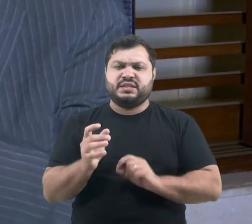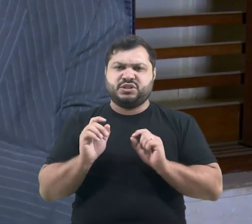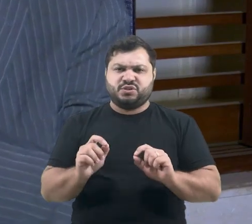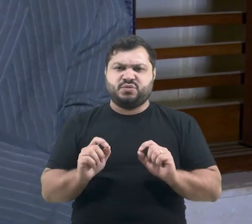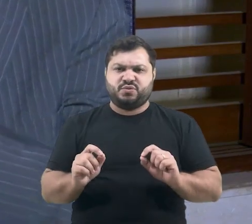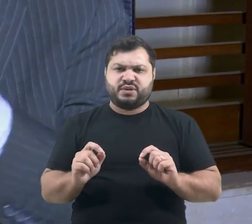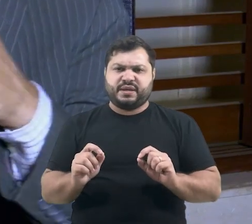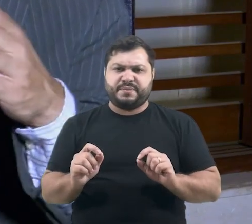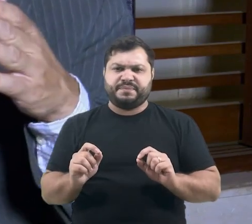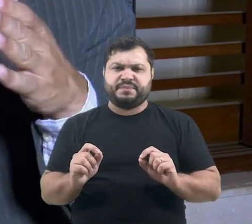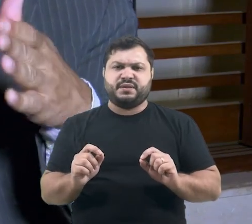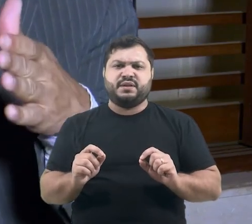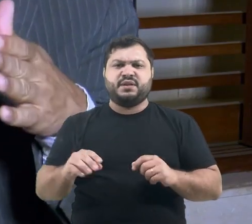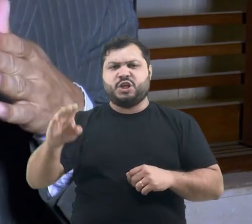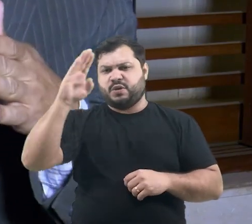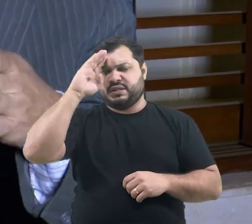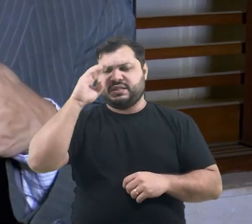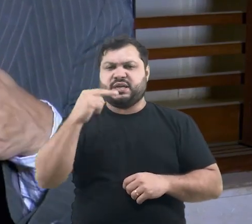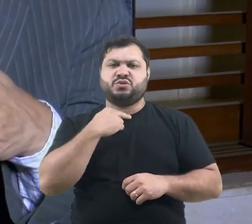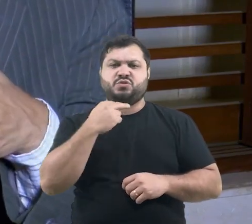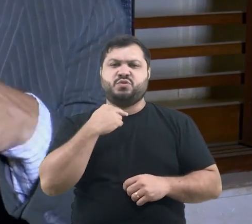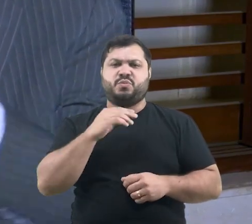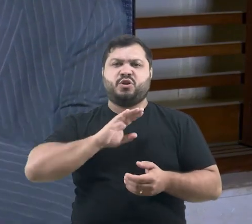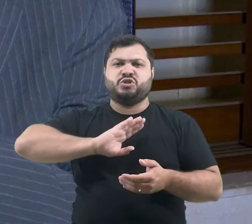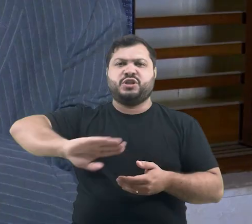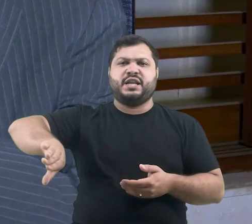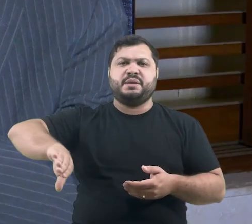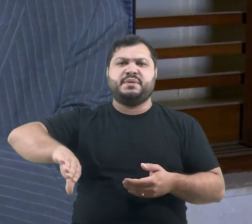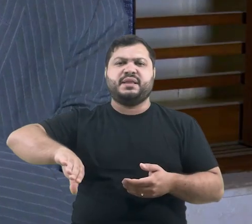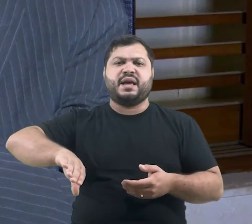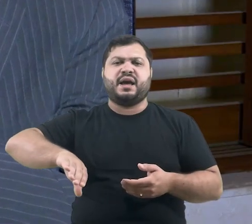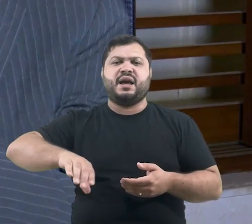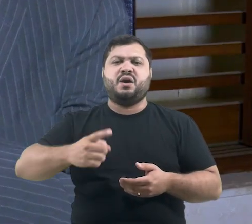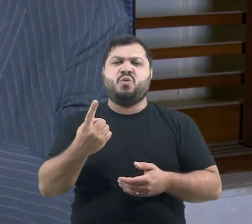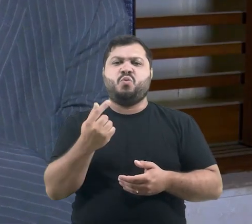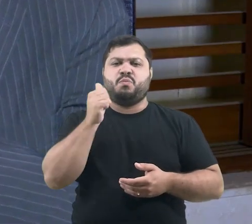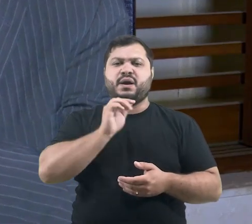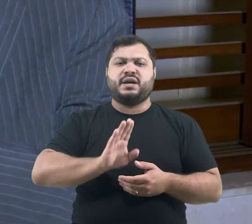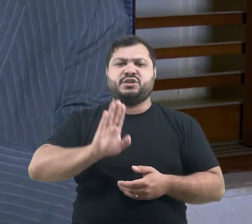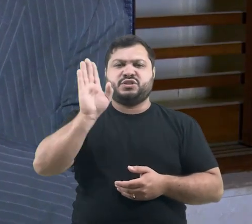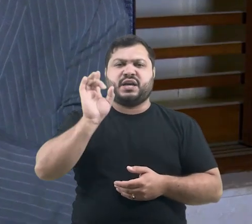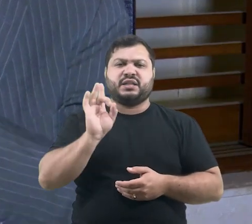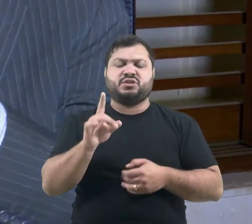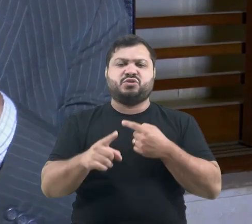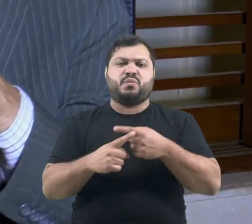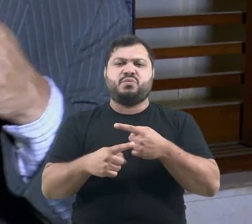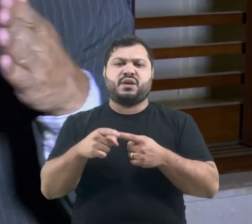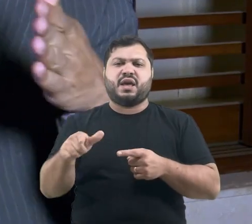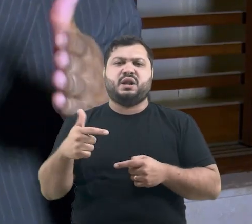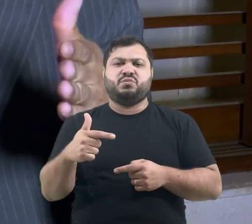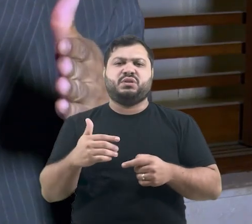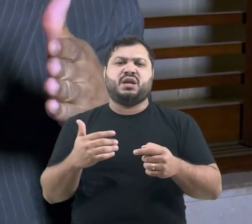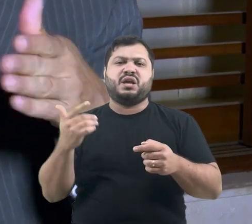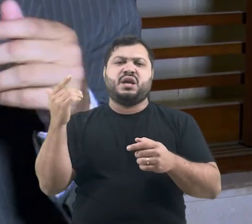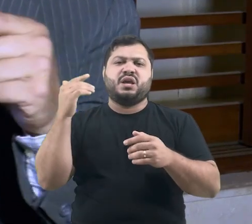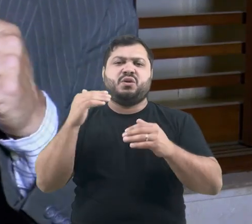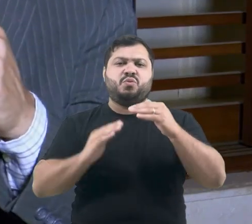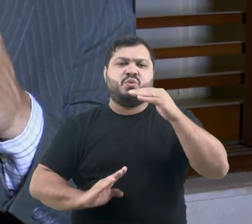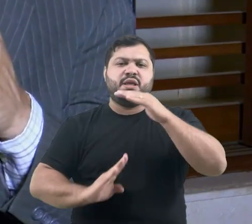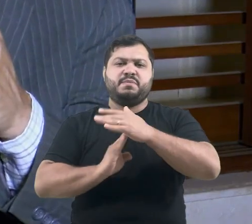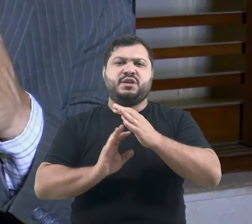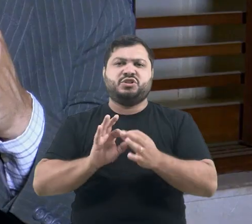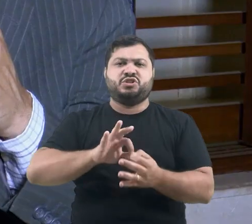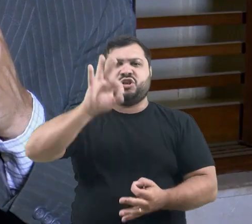decidido que o Exército não poderia eliminar uma candidata apenas por ela não ter atingido